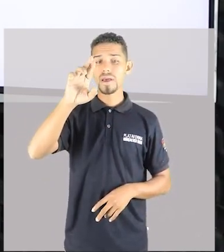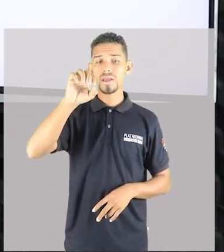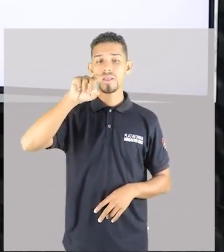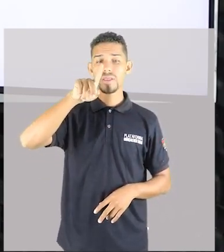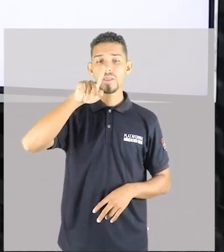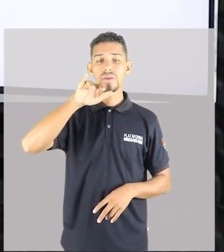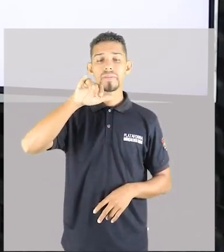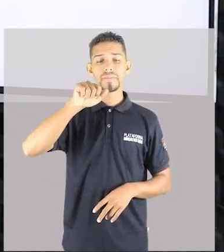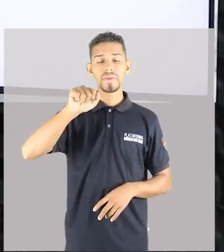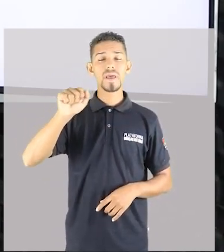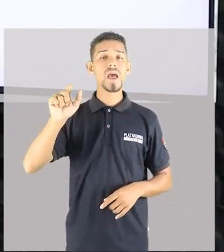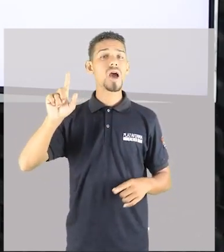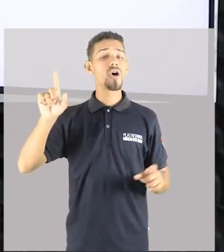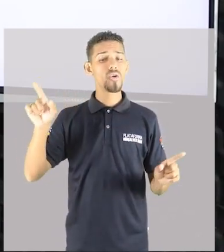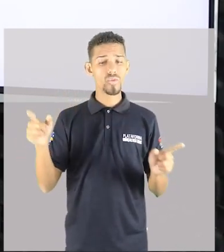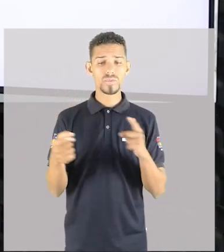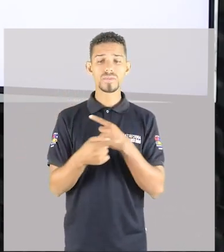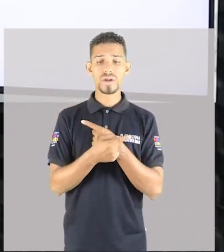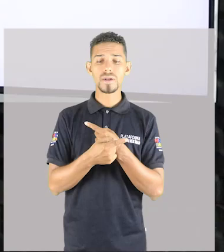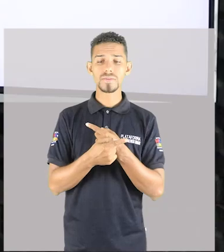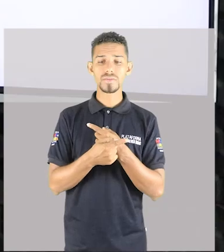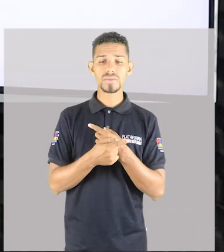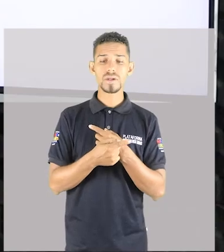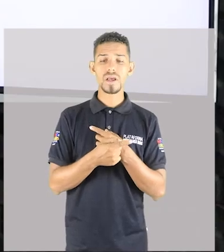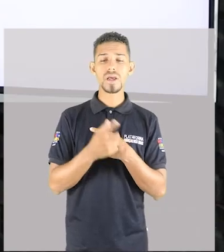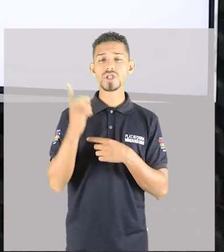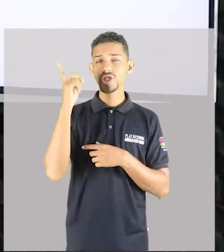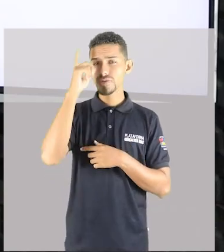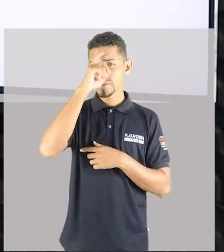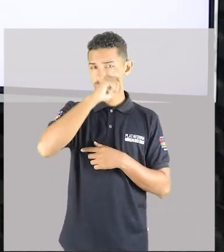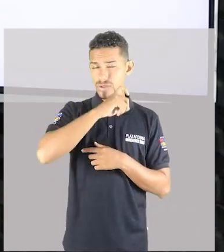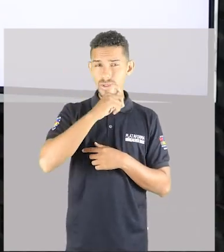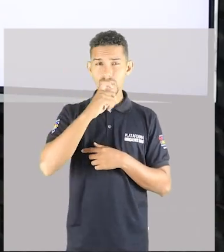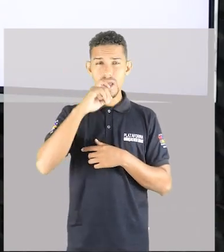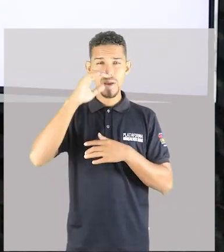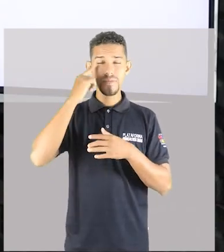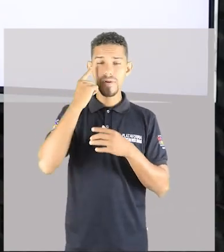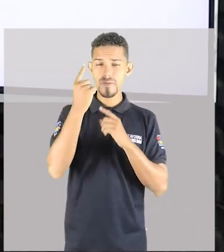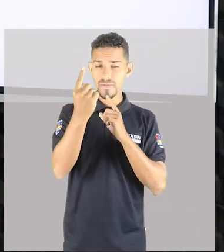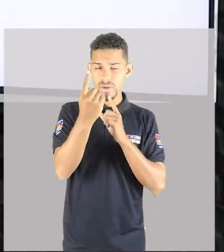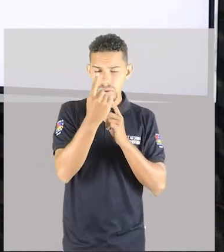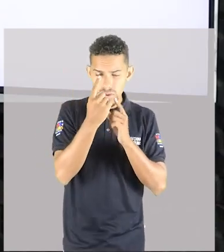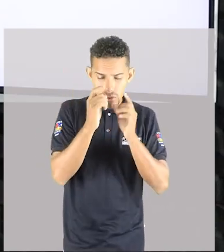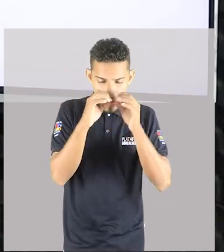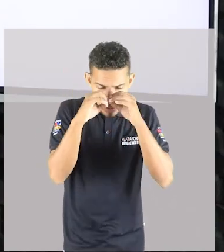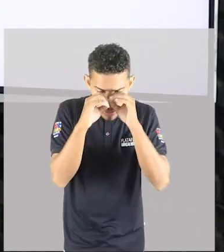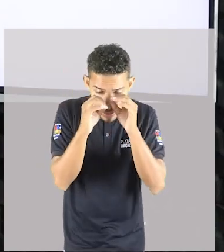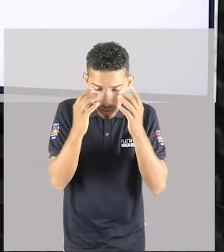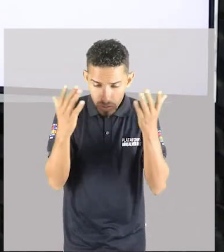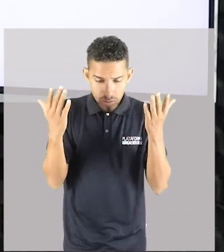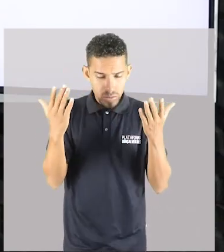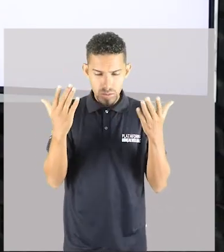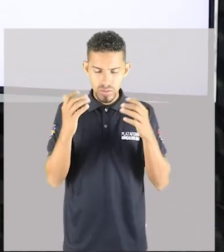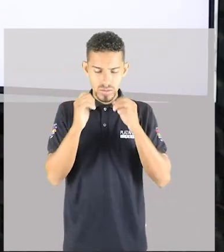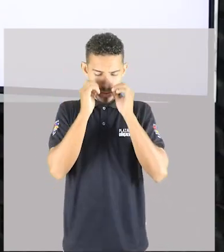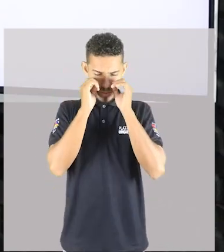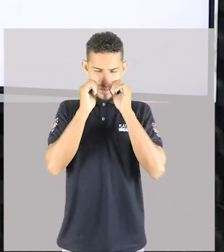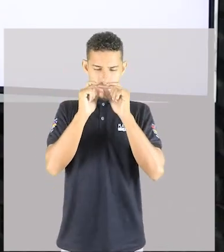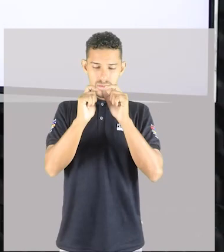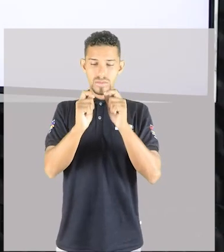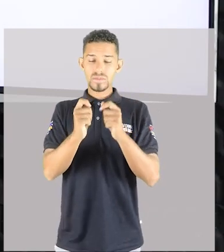é o contrário da miopia. Dificuldade em ver objetos próximos, pois a imagem